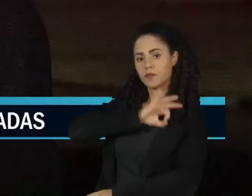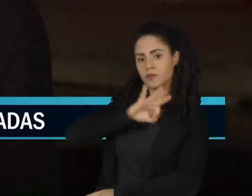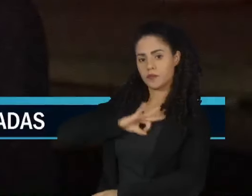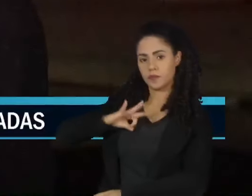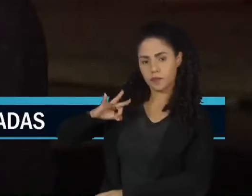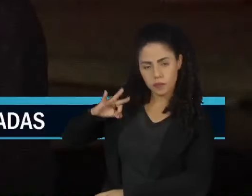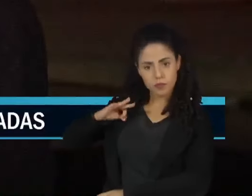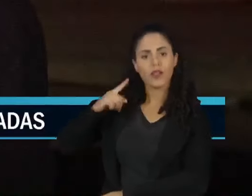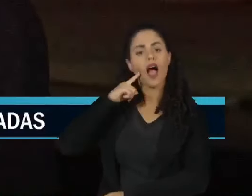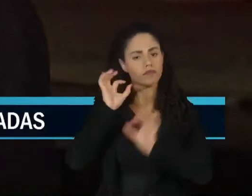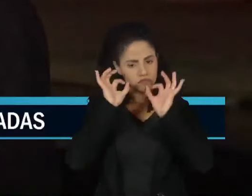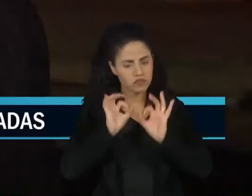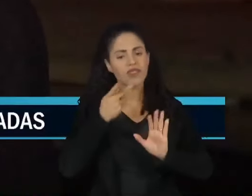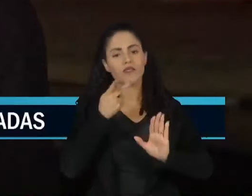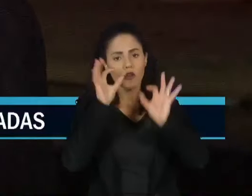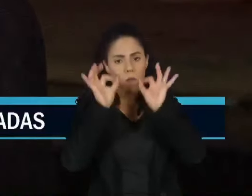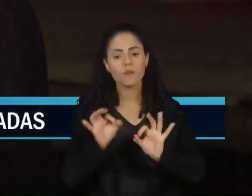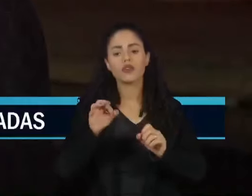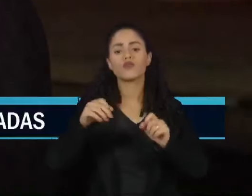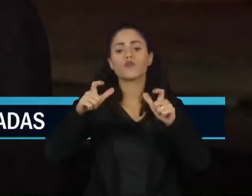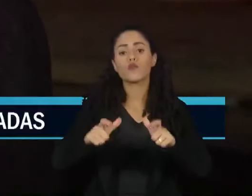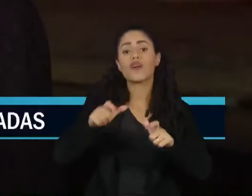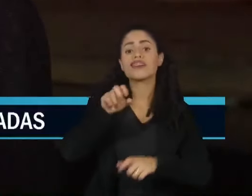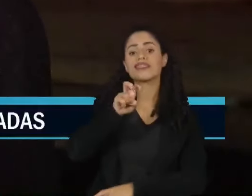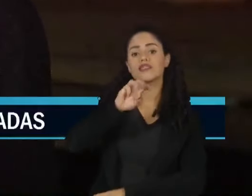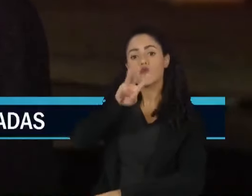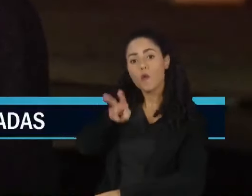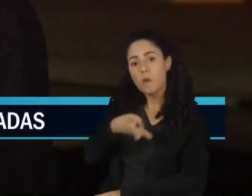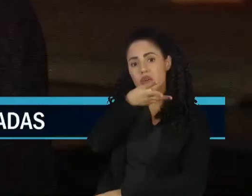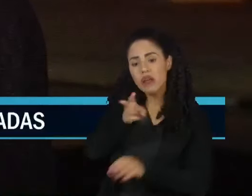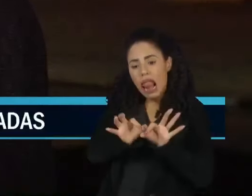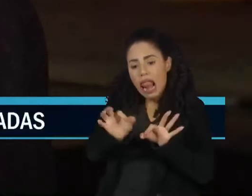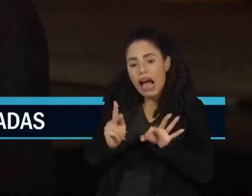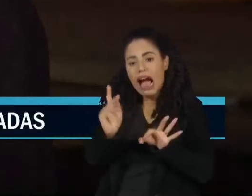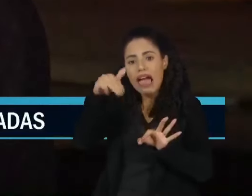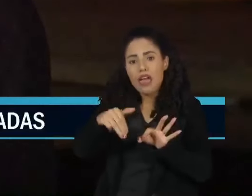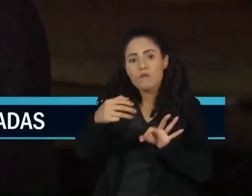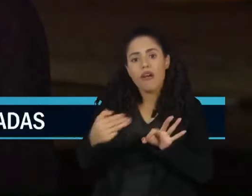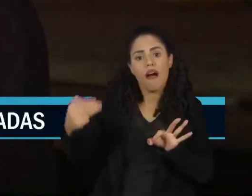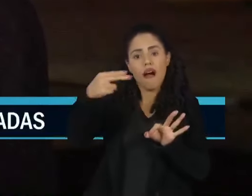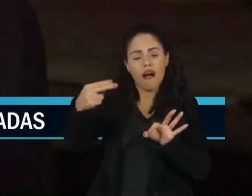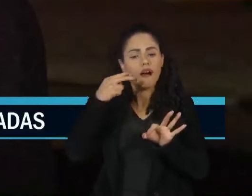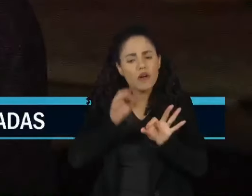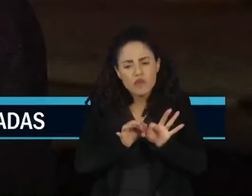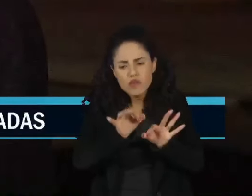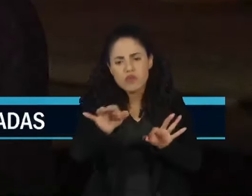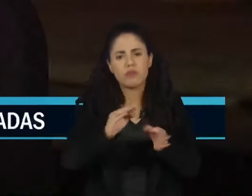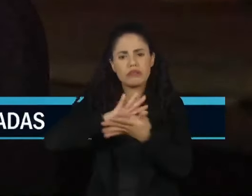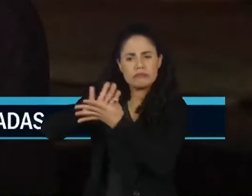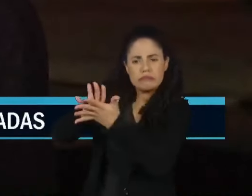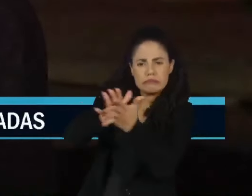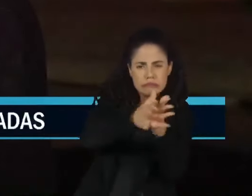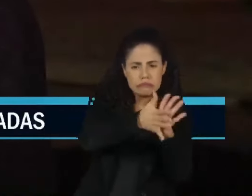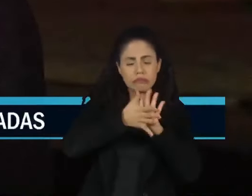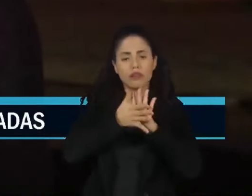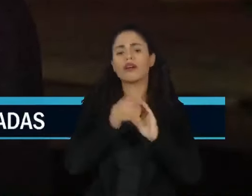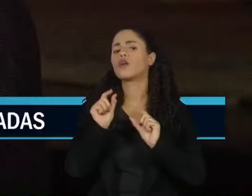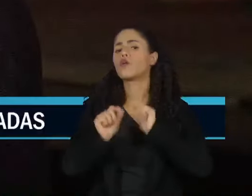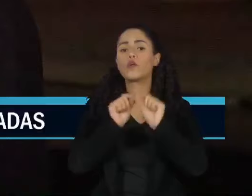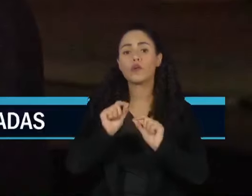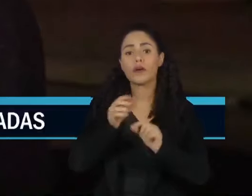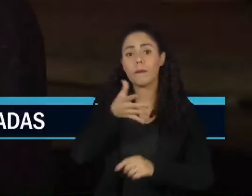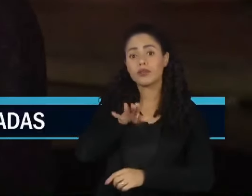Silva, afirmou que há uma área de 5 milhões de quilômetros quadrados sob o risco de queimada, ou seja,